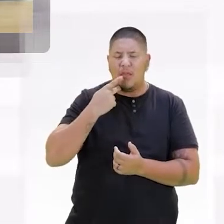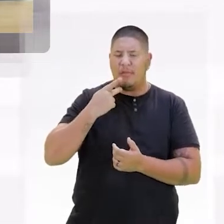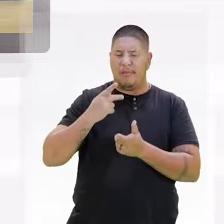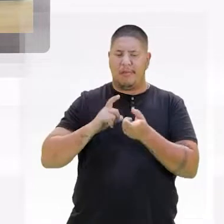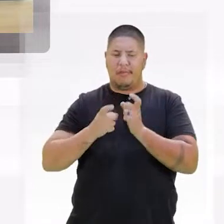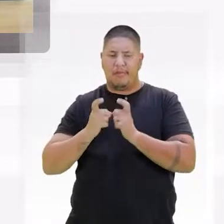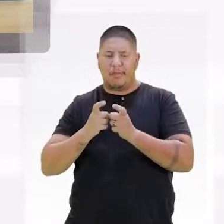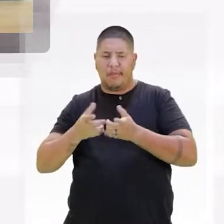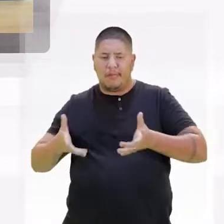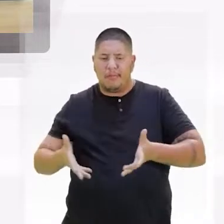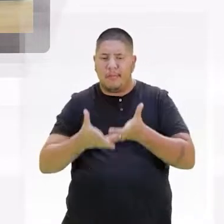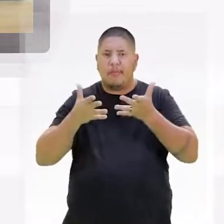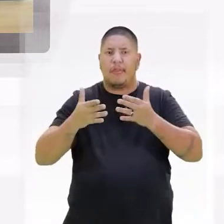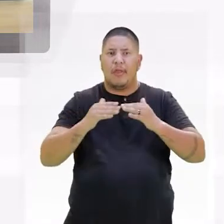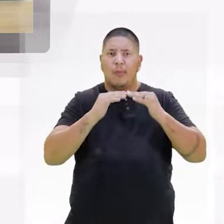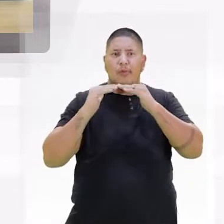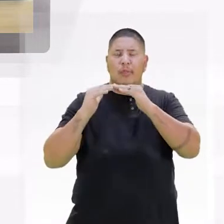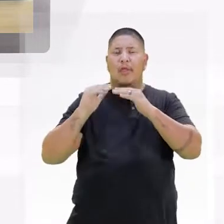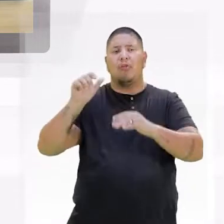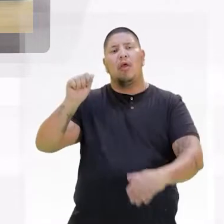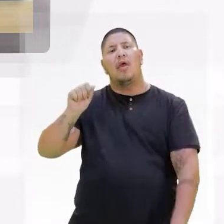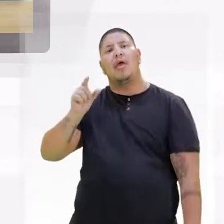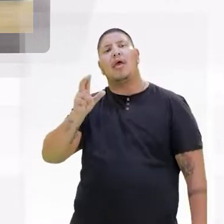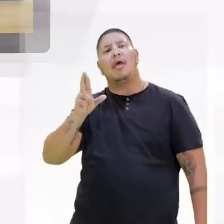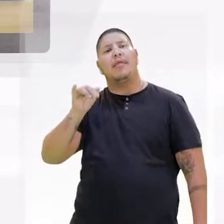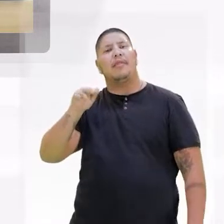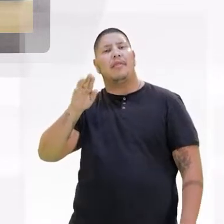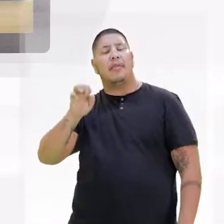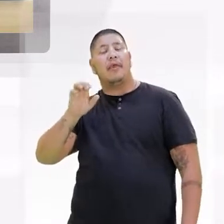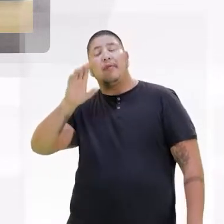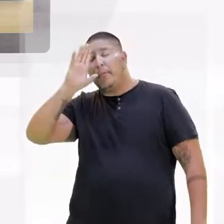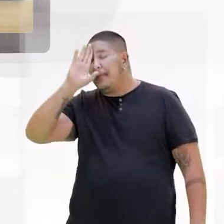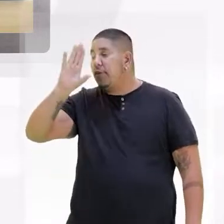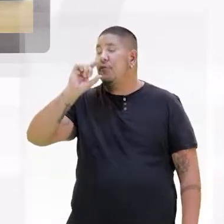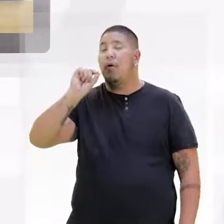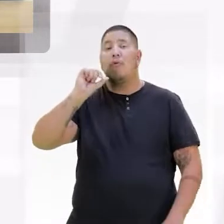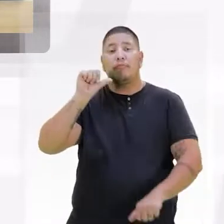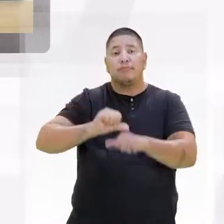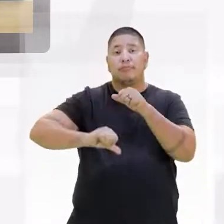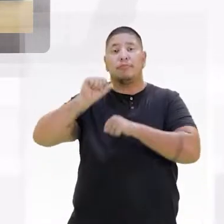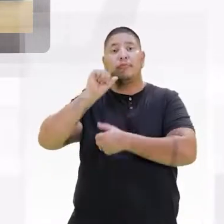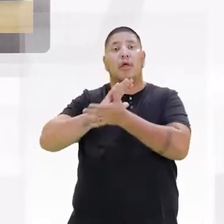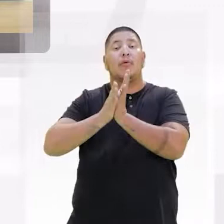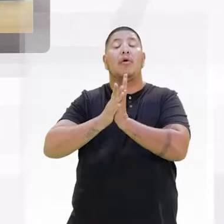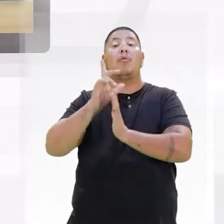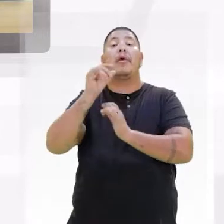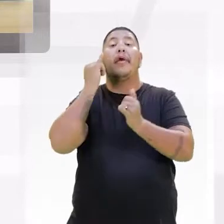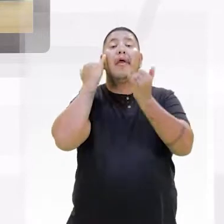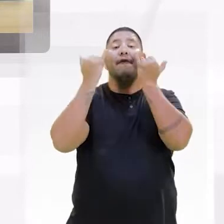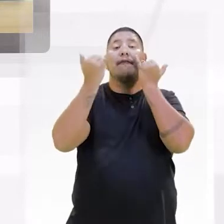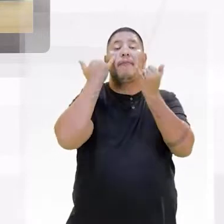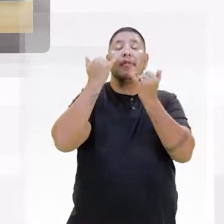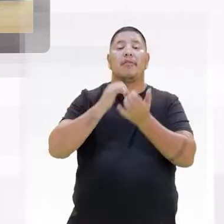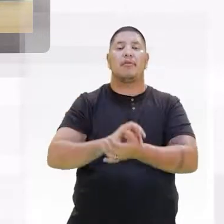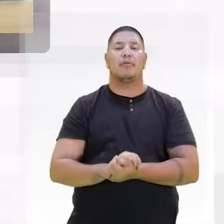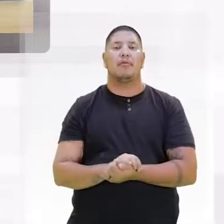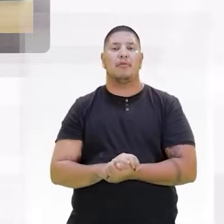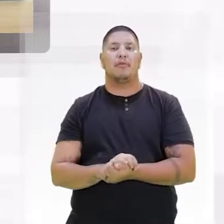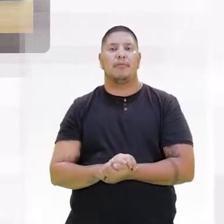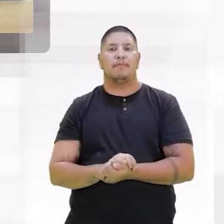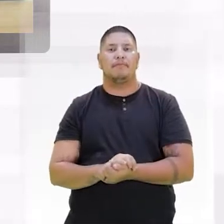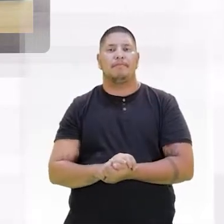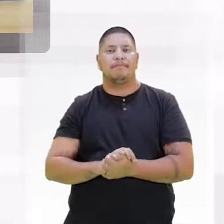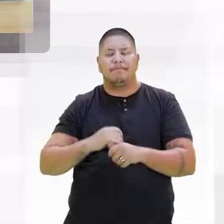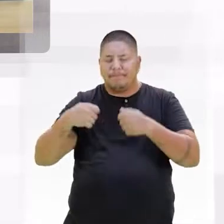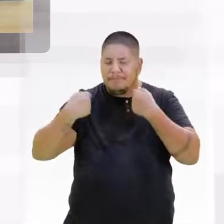da igualdade do MPT, Adriane Reis, a chave para a superação do preconceito é a informação. É